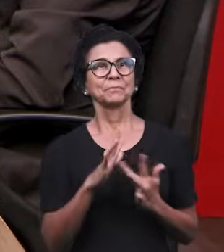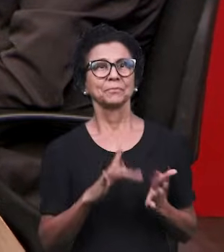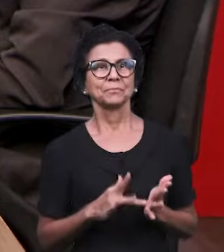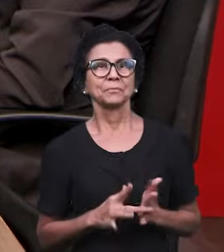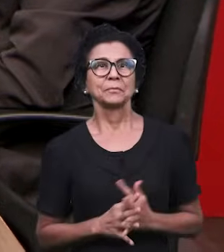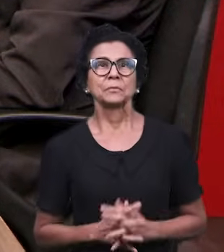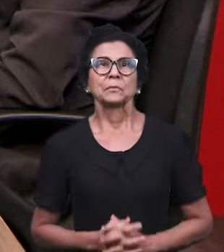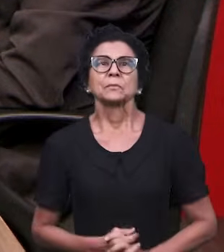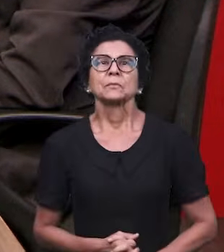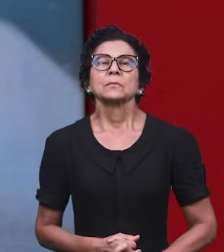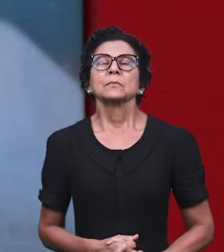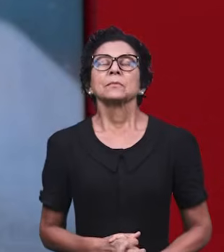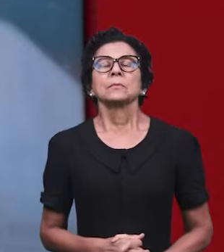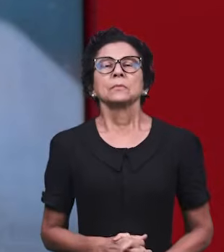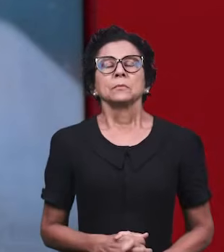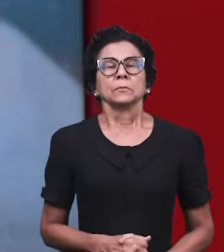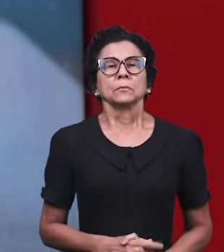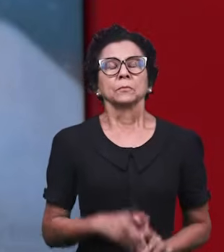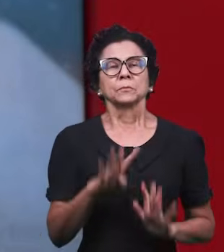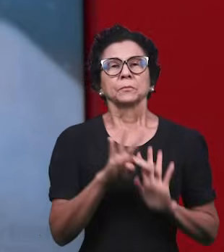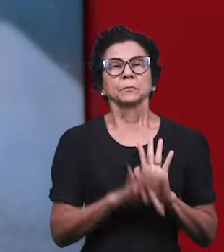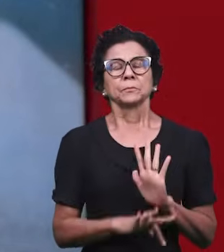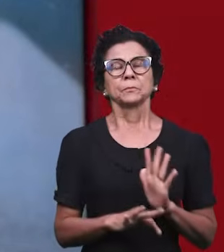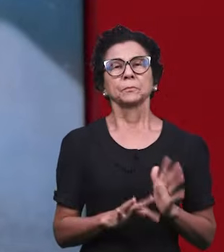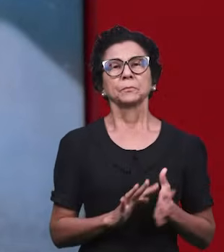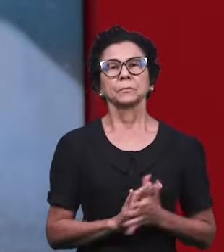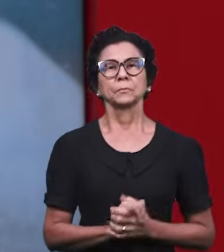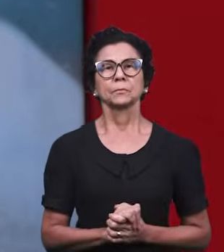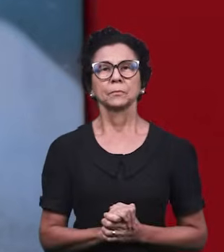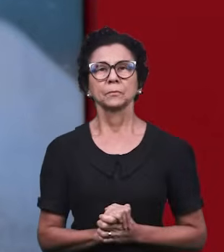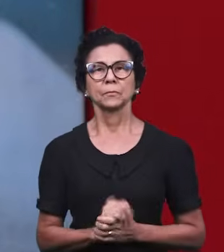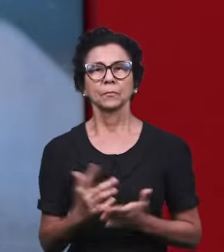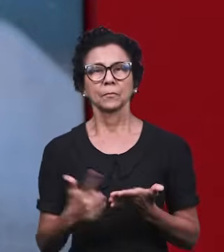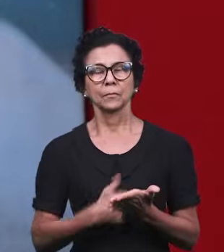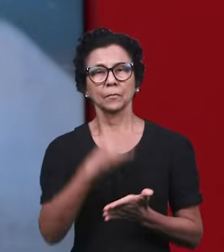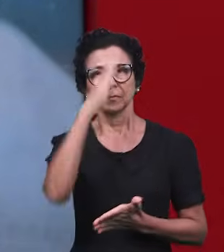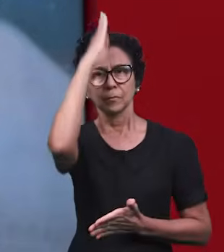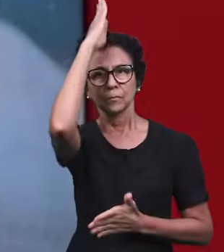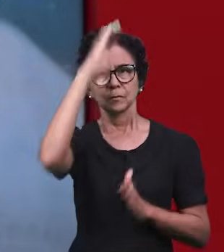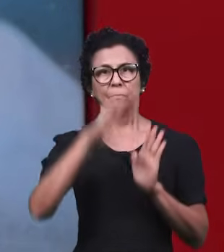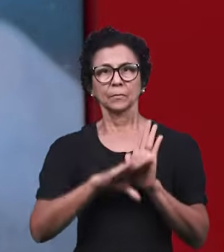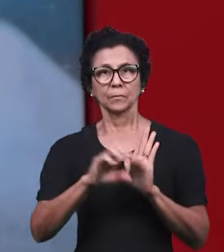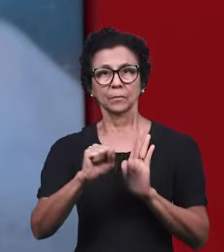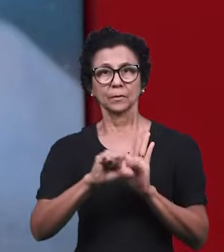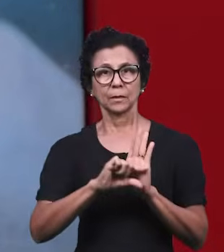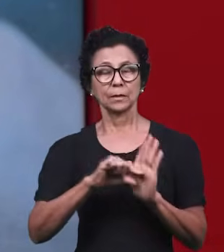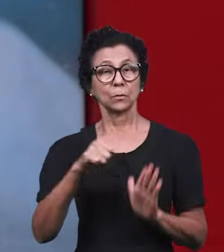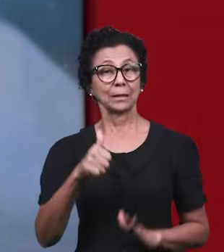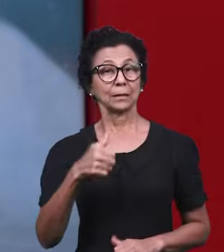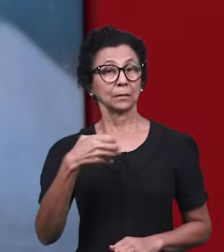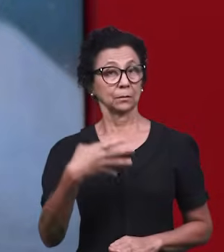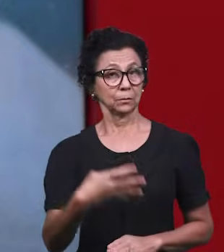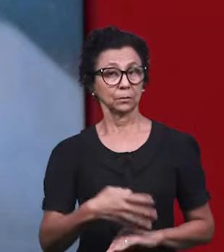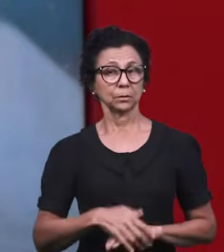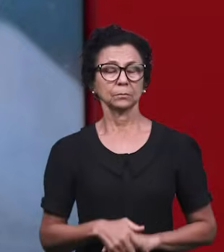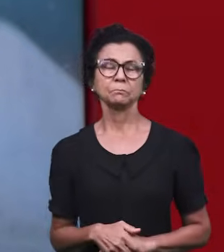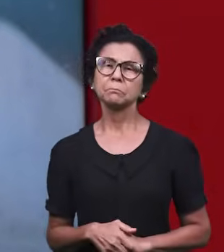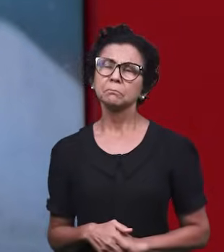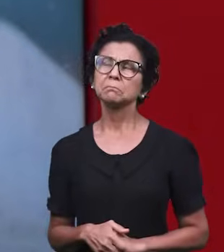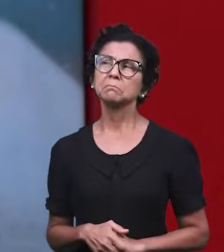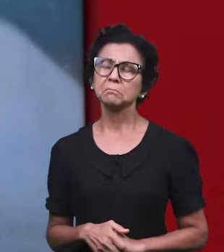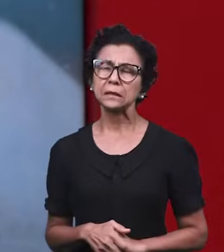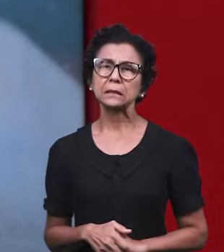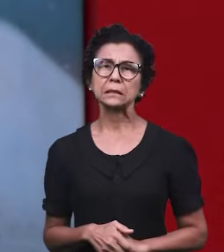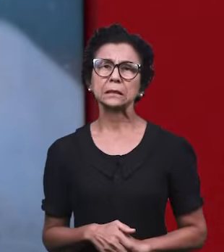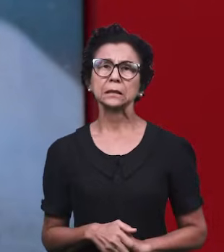Senhor a todos. O texto que nós queremos ler está em Romanos 8,14, que diz assim: porque todos